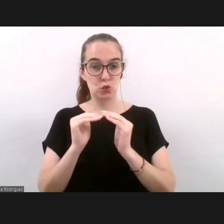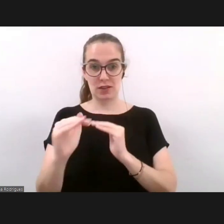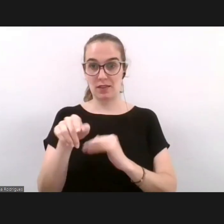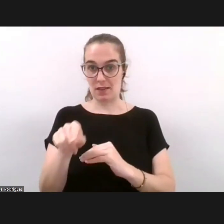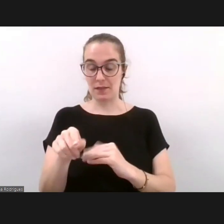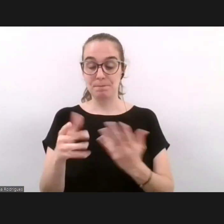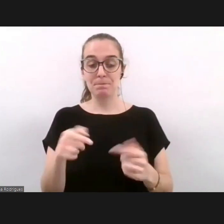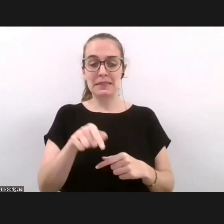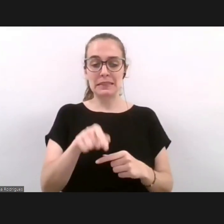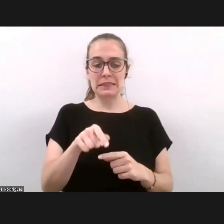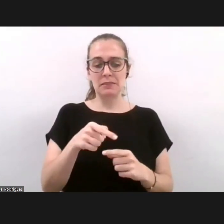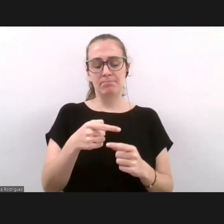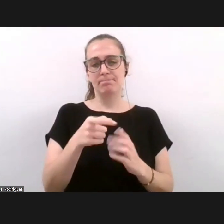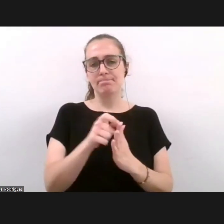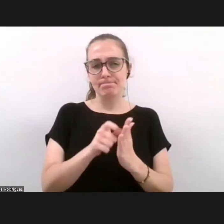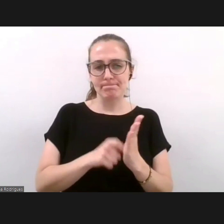Esta agenda